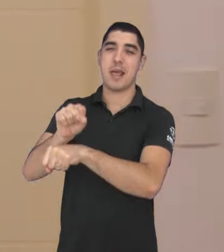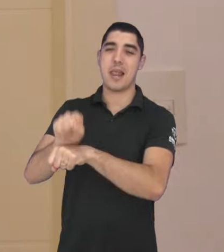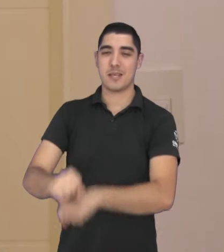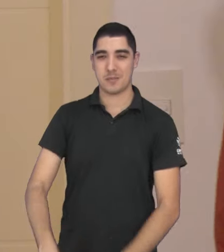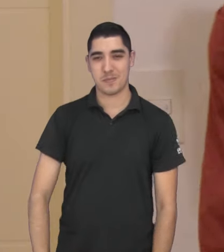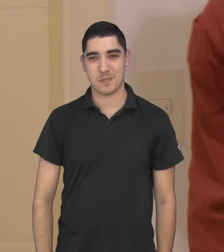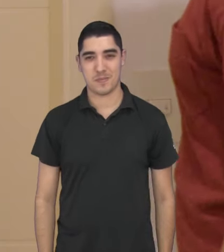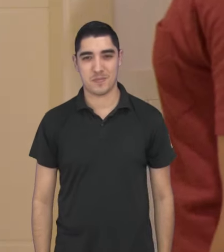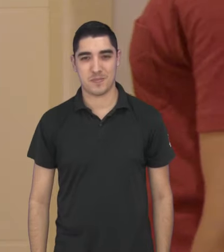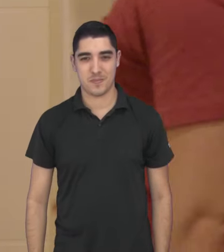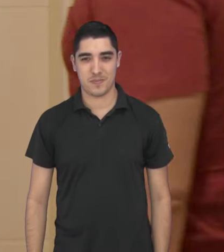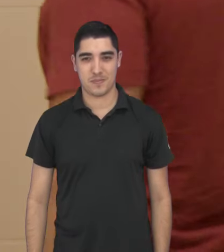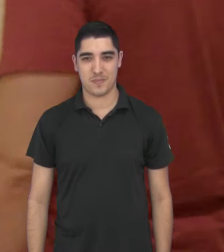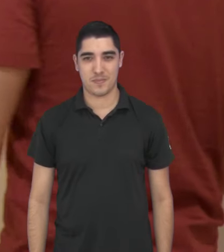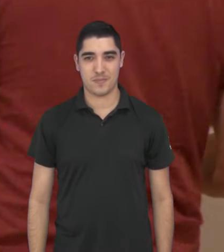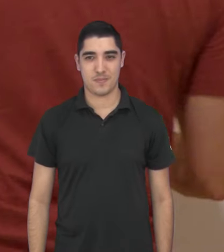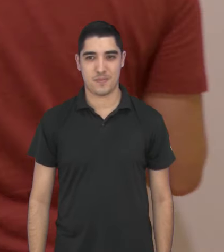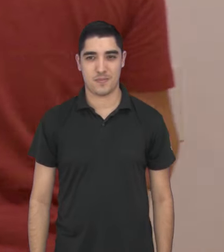esperando.